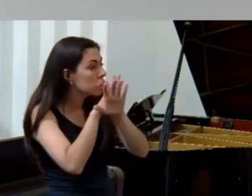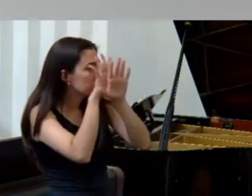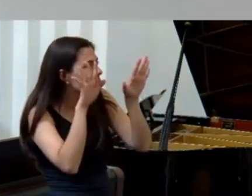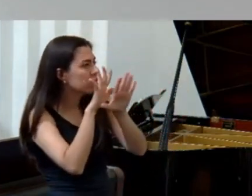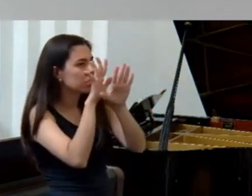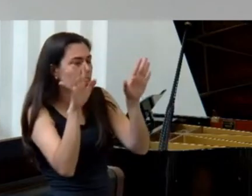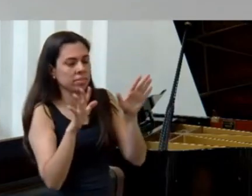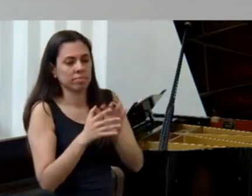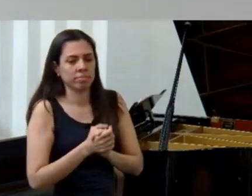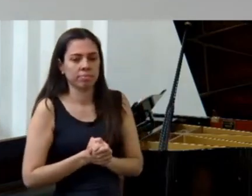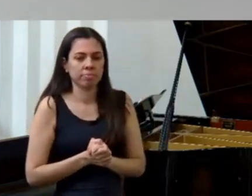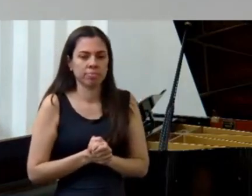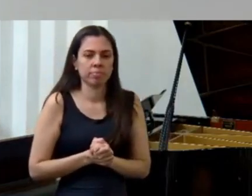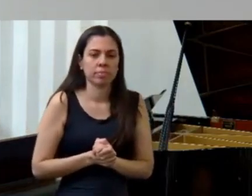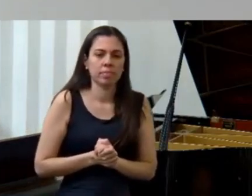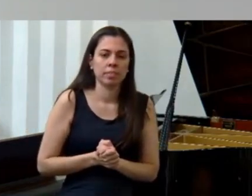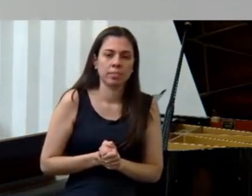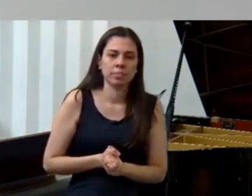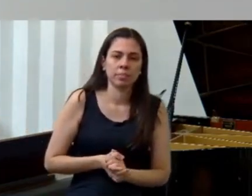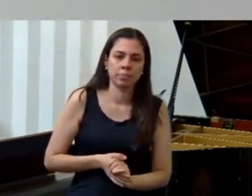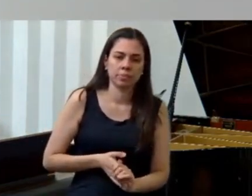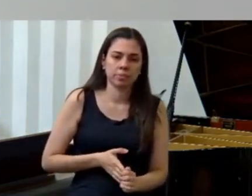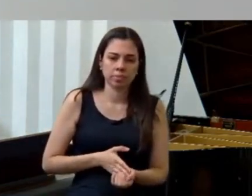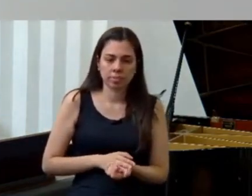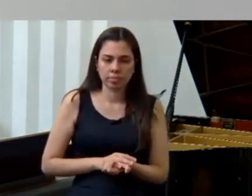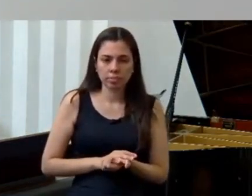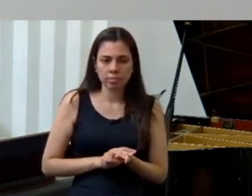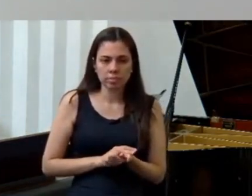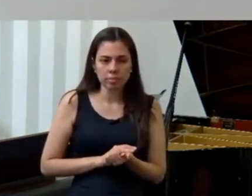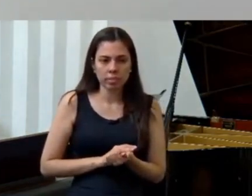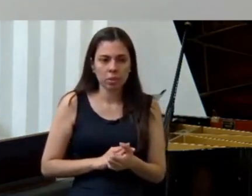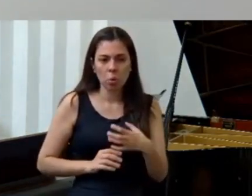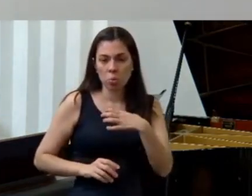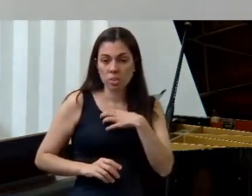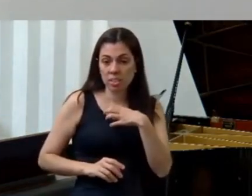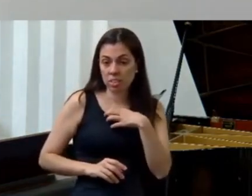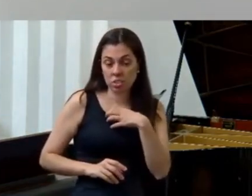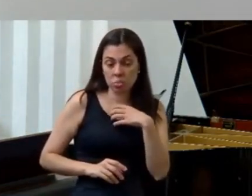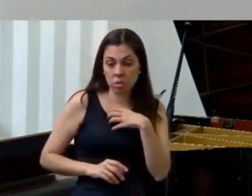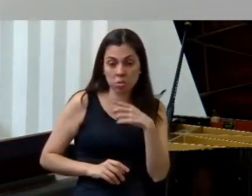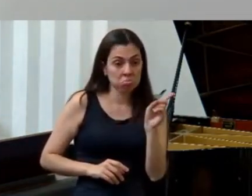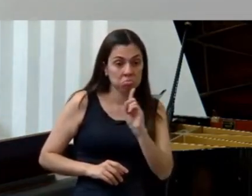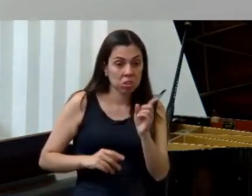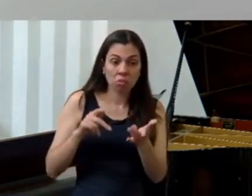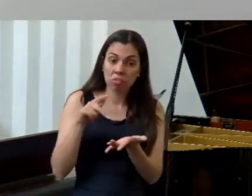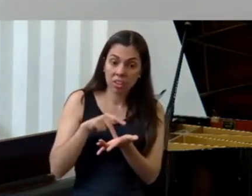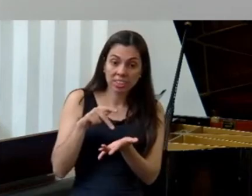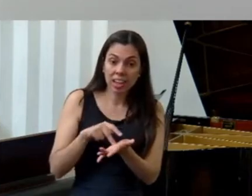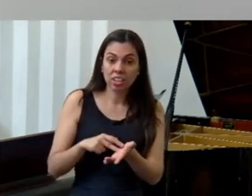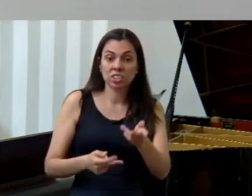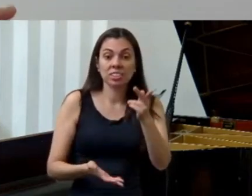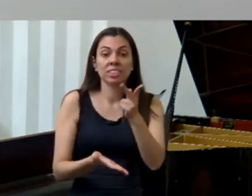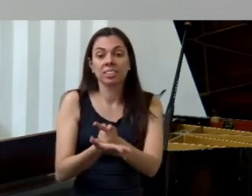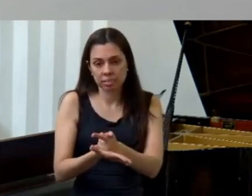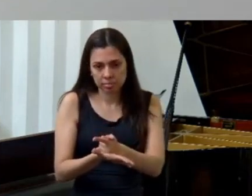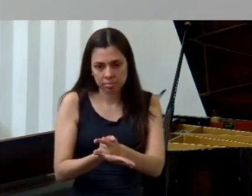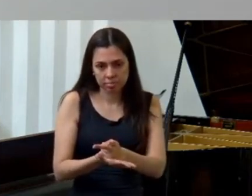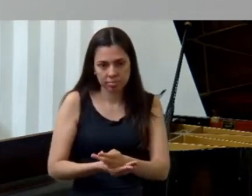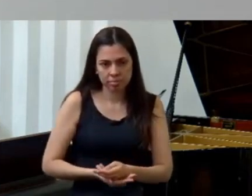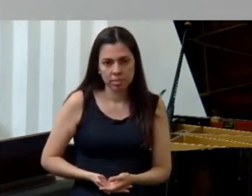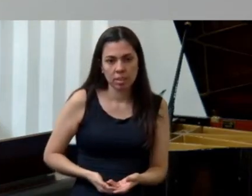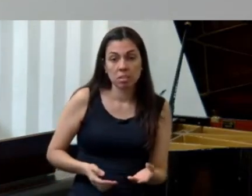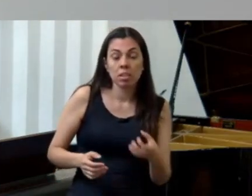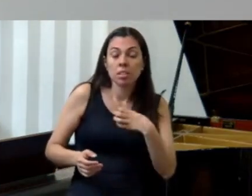vai dizer: Jesus está morto, mas a realidade é que ele ressuscitou e caminha com os discípulos